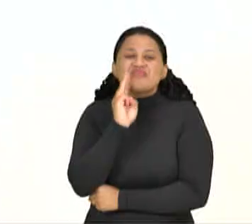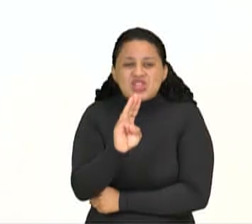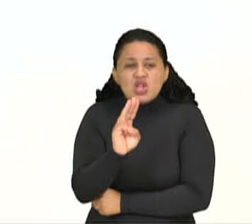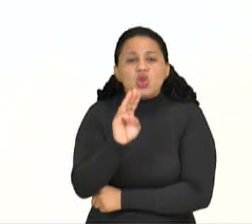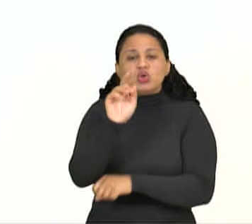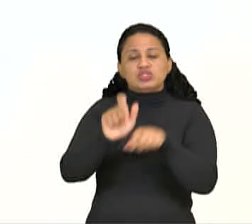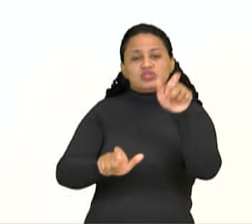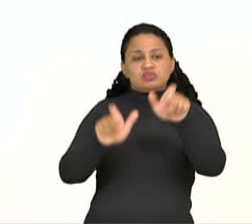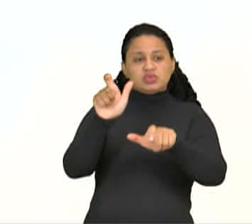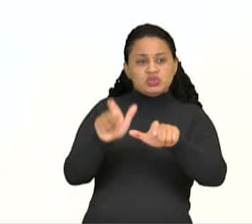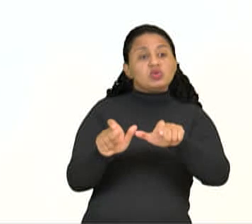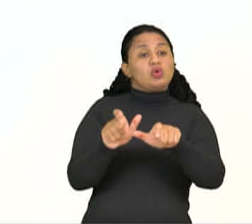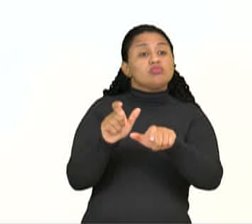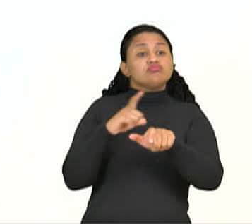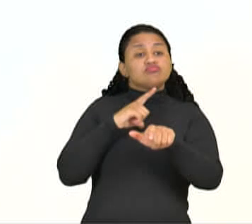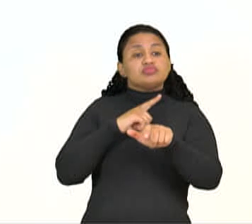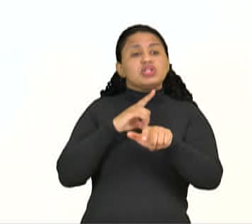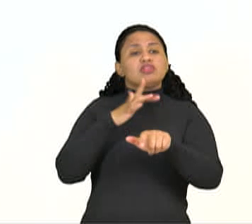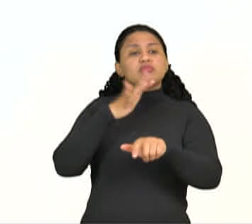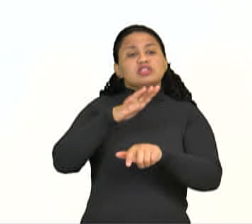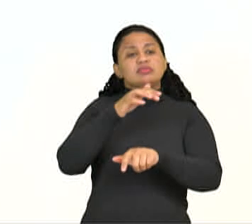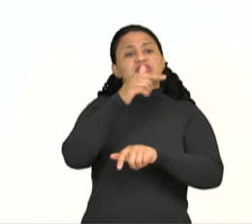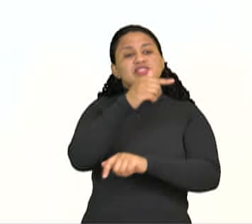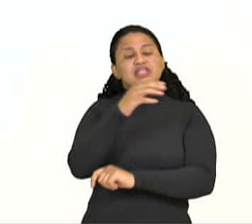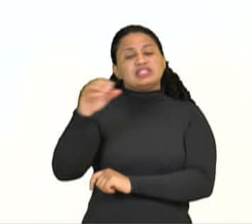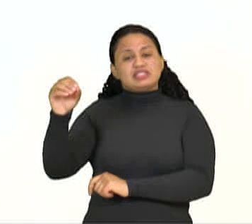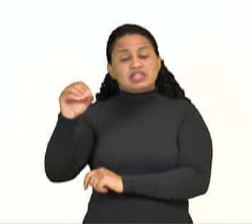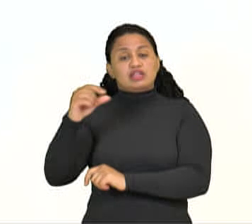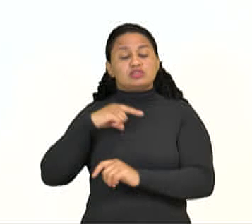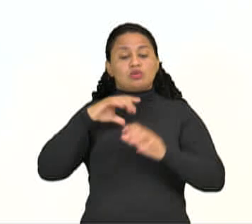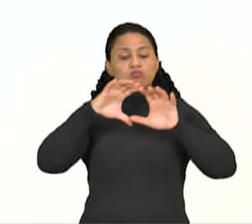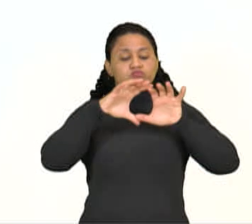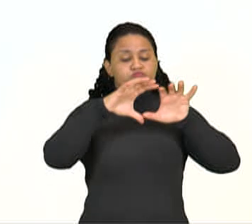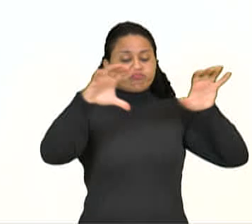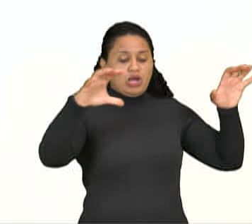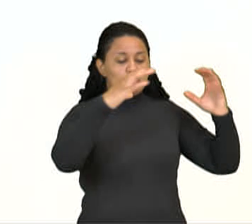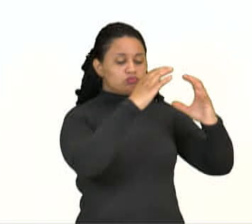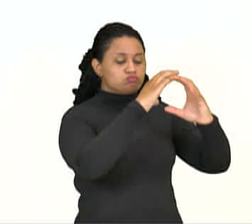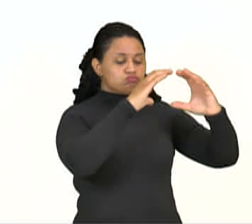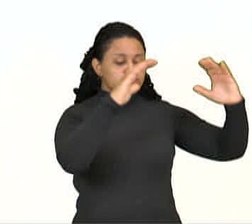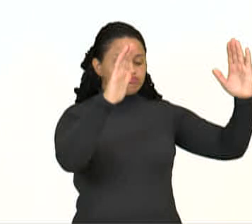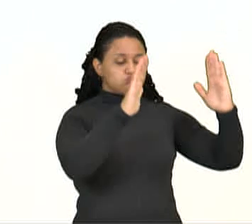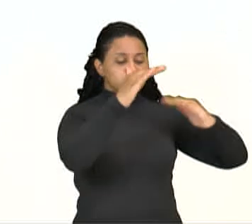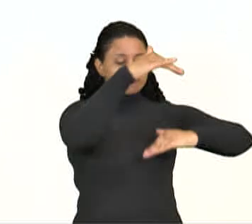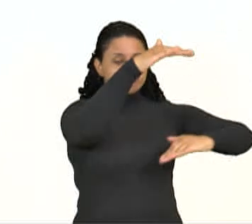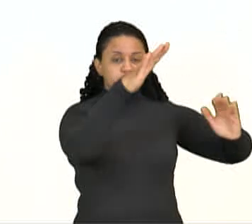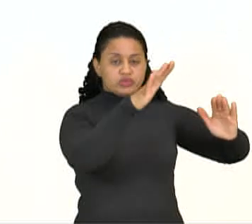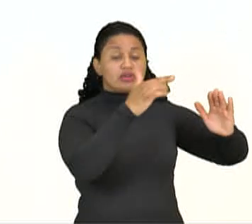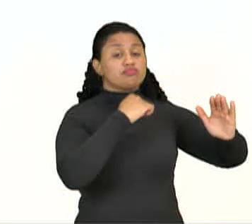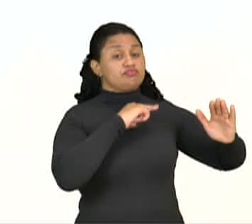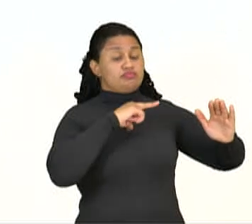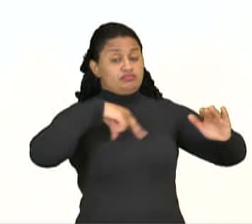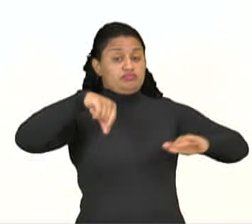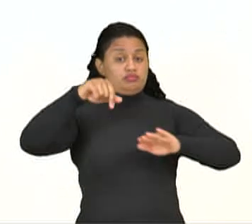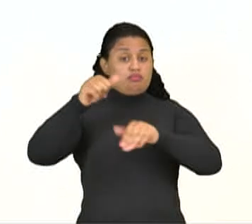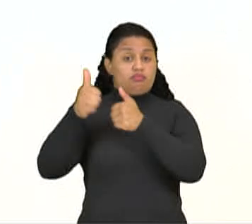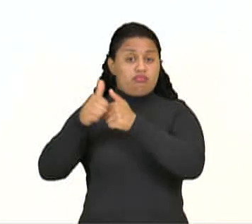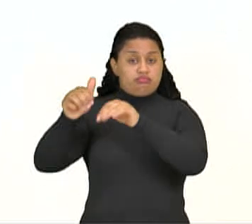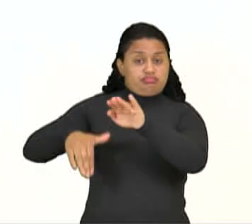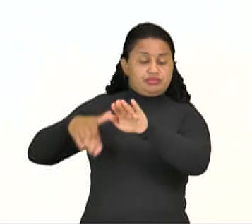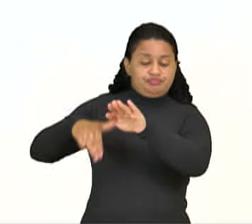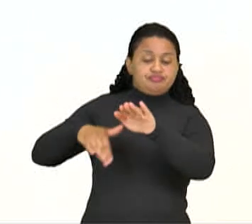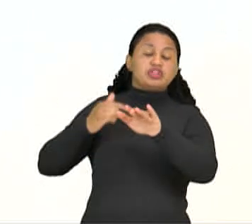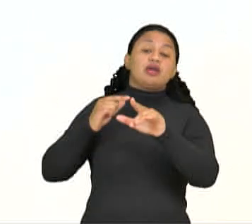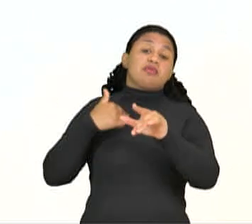de pessoas, foram colocados cerca de 700 contêineres extras em Copacabana, facilitando